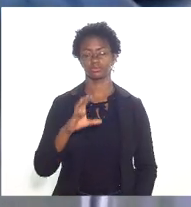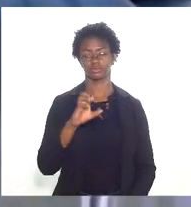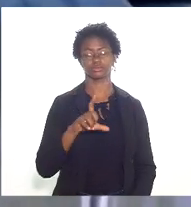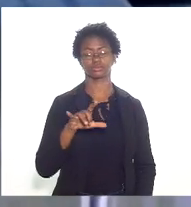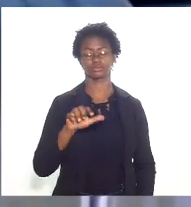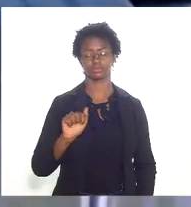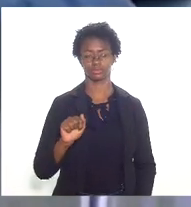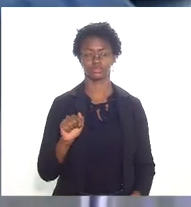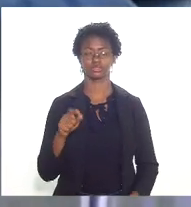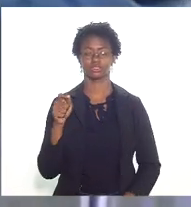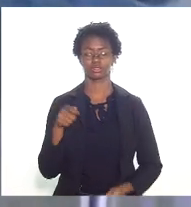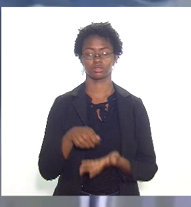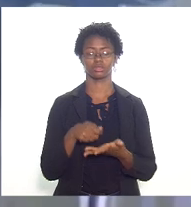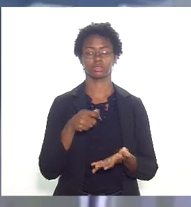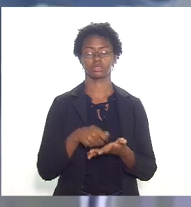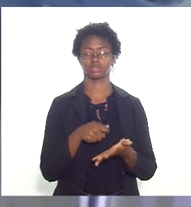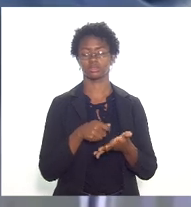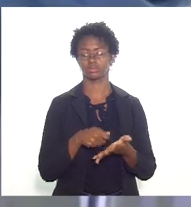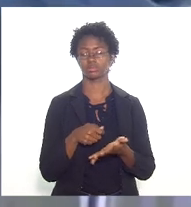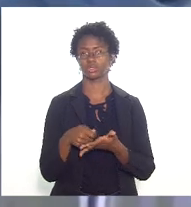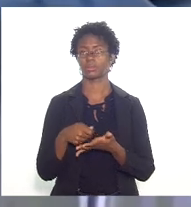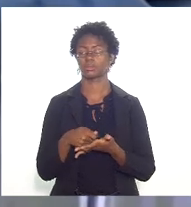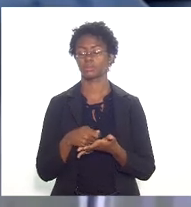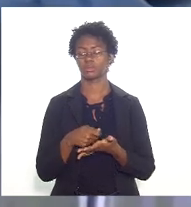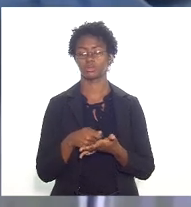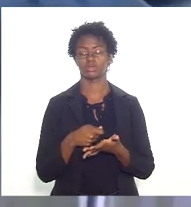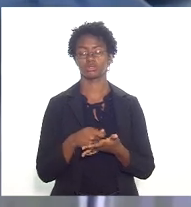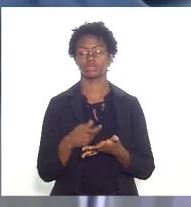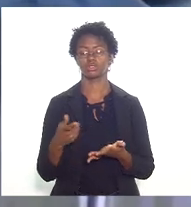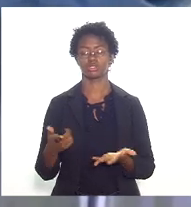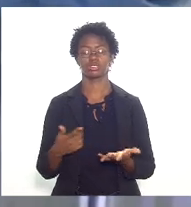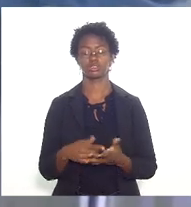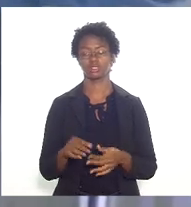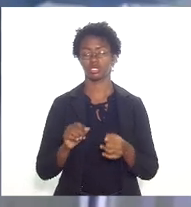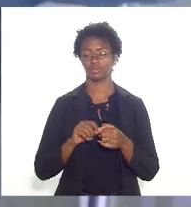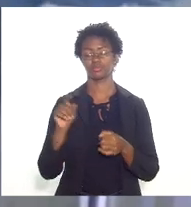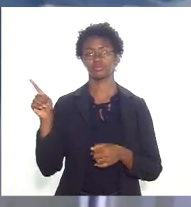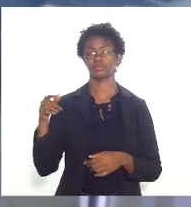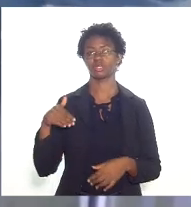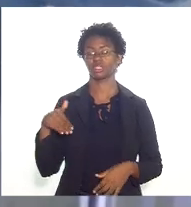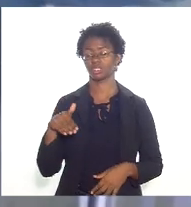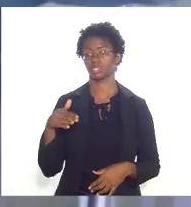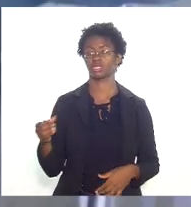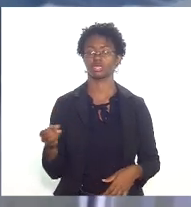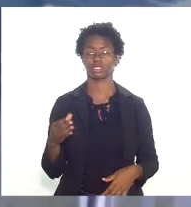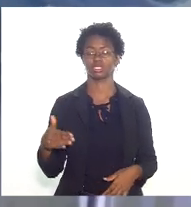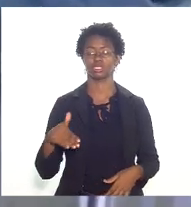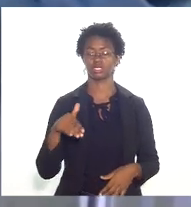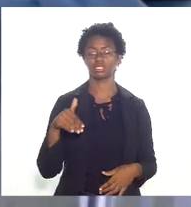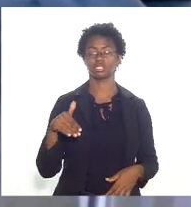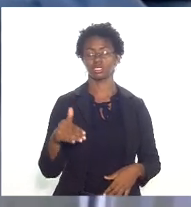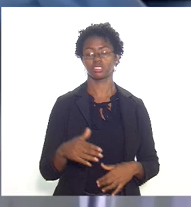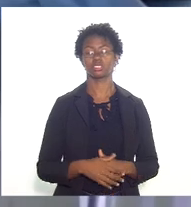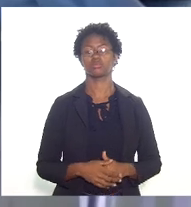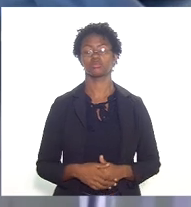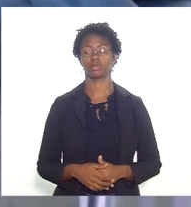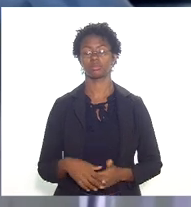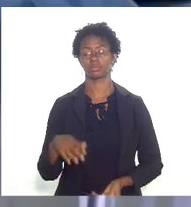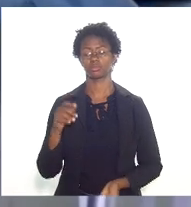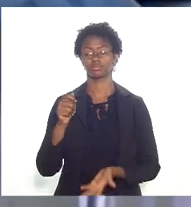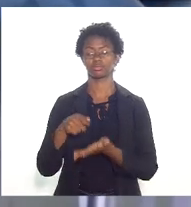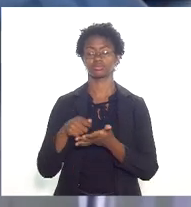investimento investimento é que a Maria fez recentemente para contratar para encomendar várias